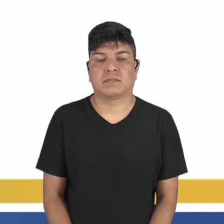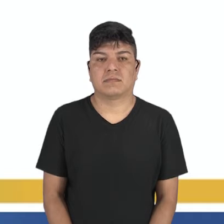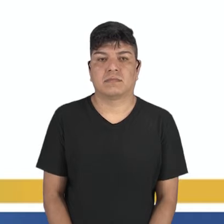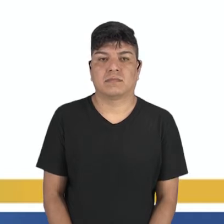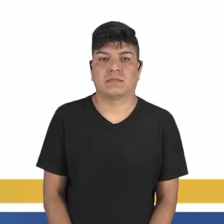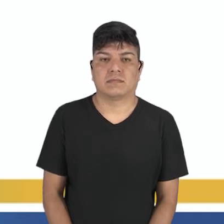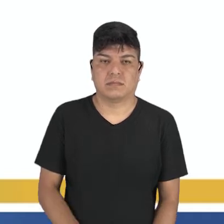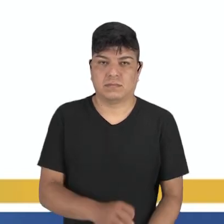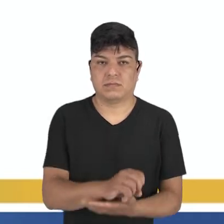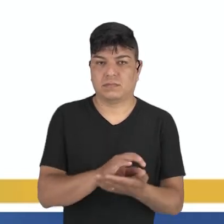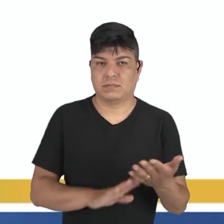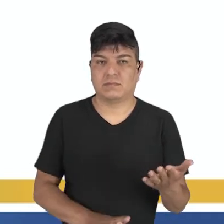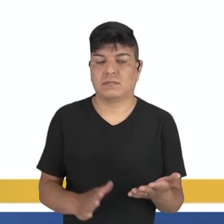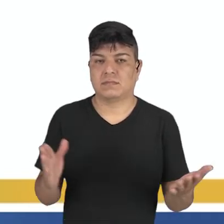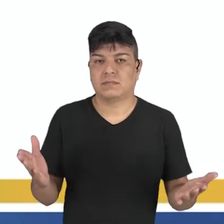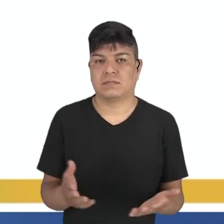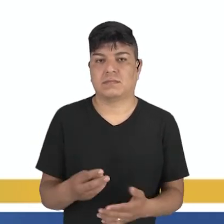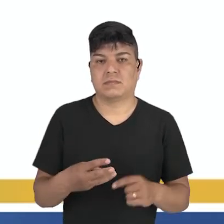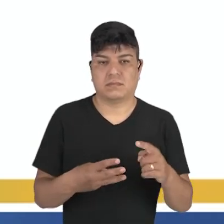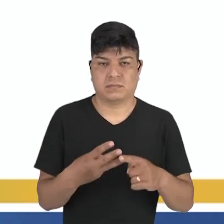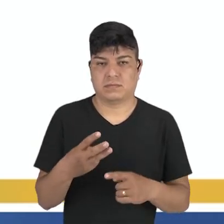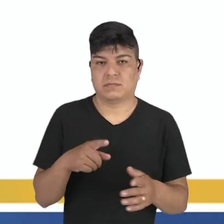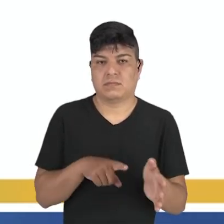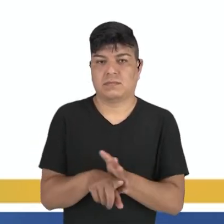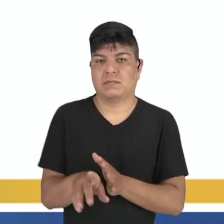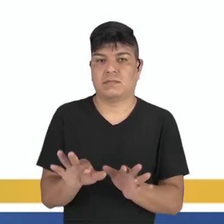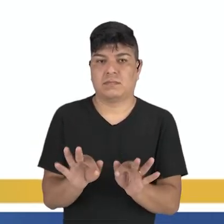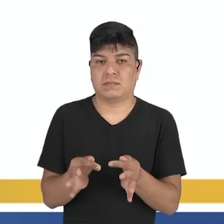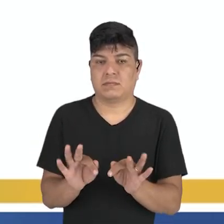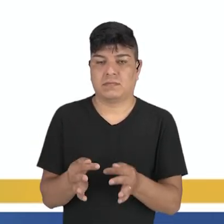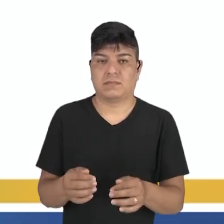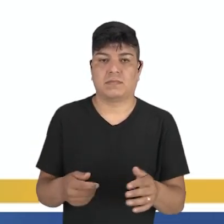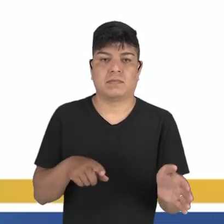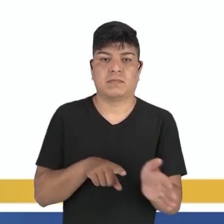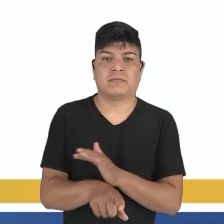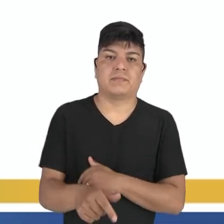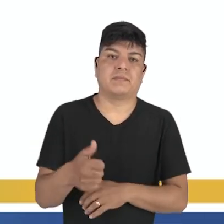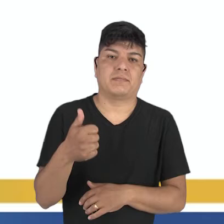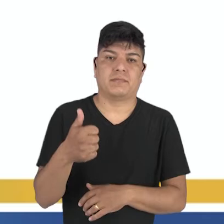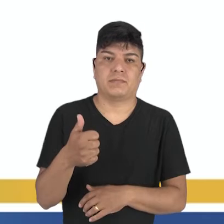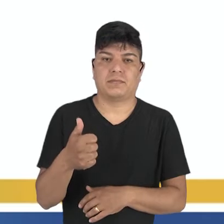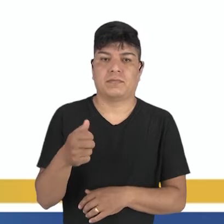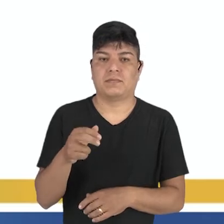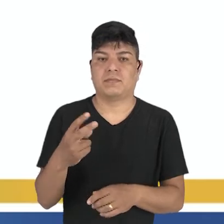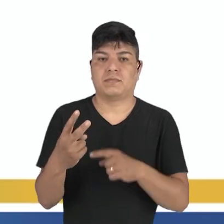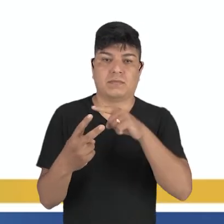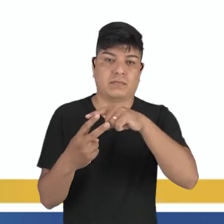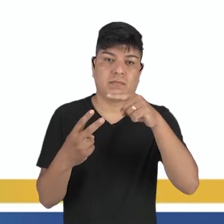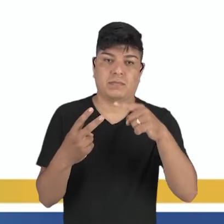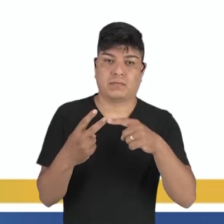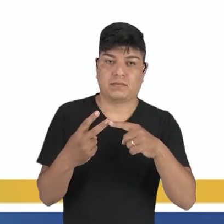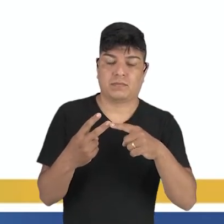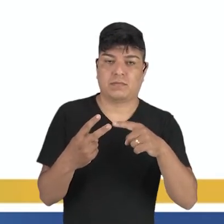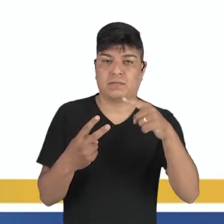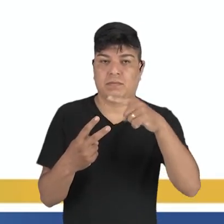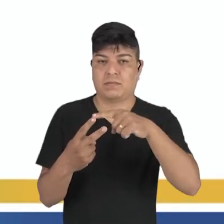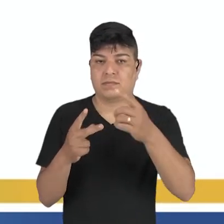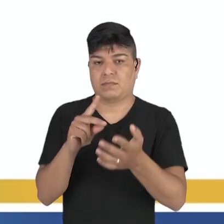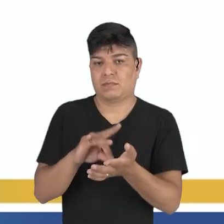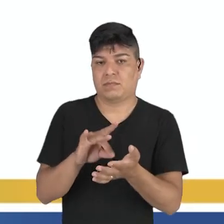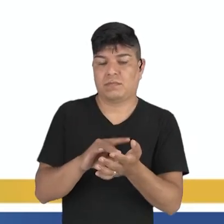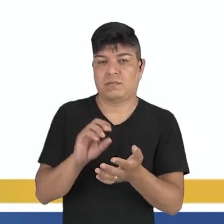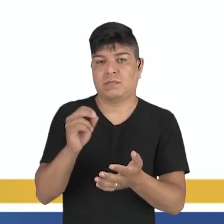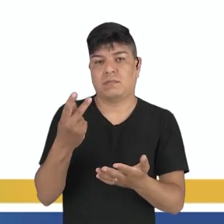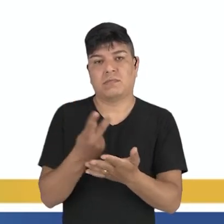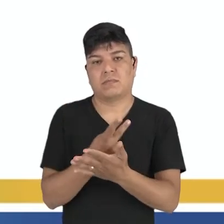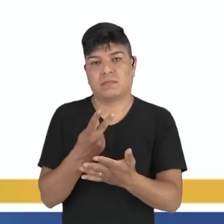Então vamos ao nosso exercitando, tá bom? São 3 questões muito simples. A questão número 1 pede para você julgar 2 sentenças, né? Ou como verdadeiras ou